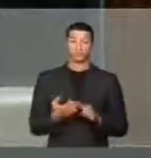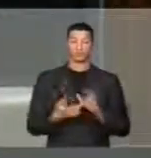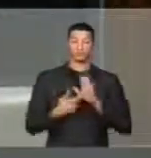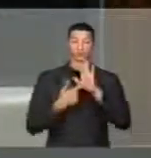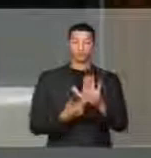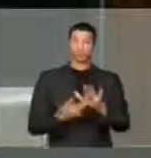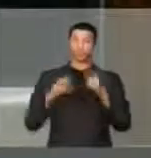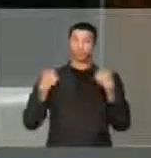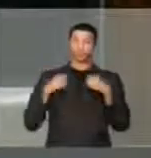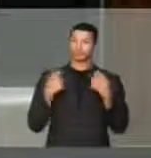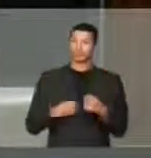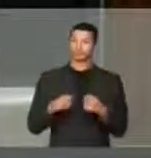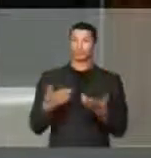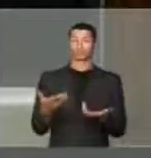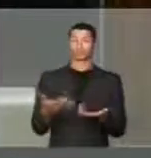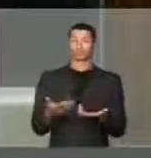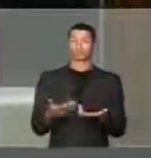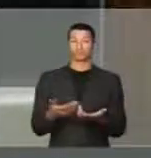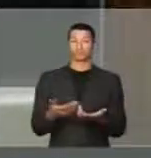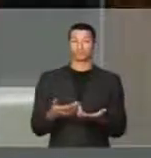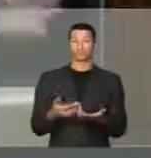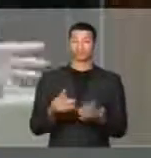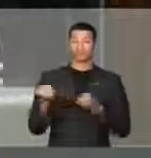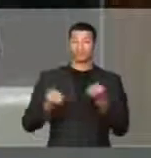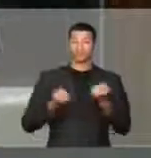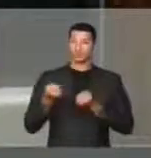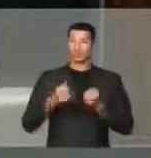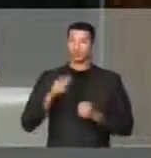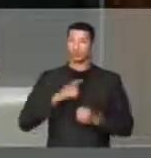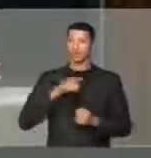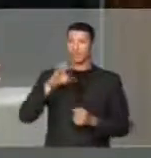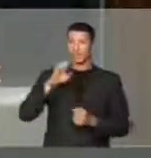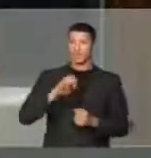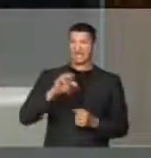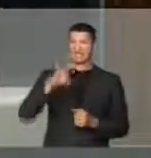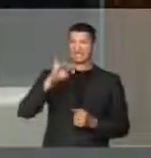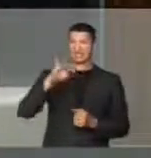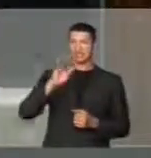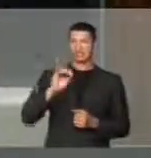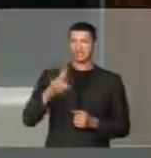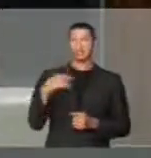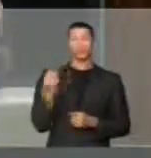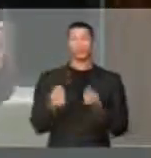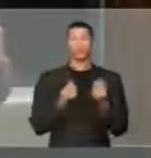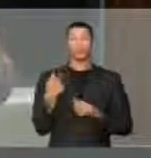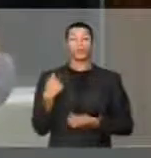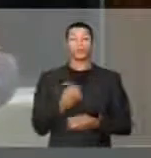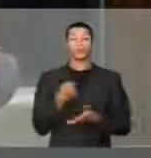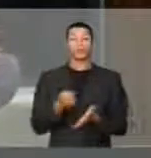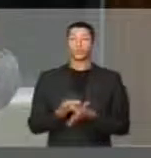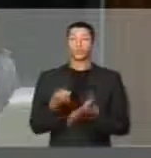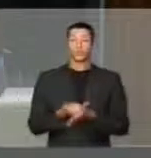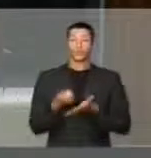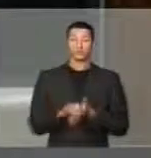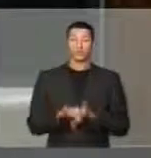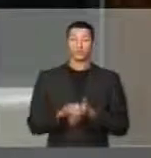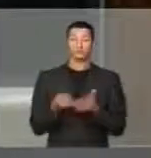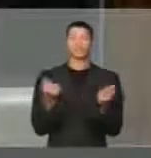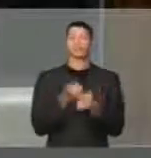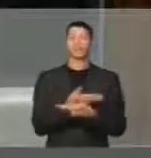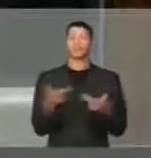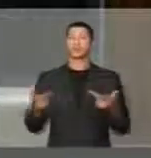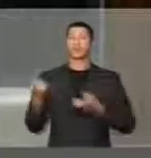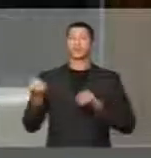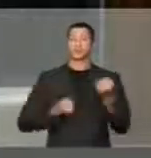da necessidade de um veículo ter um extintor. Como é que a gente exige tanta coisa